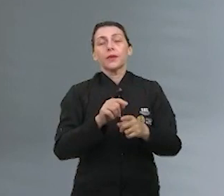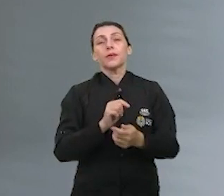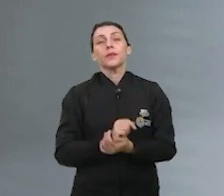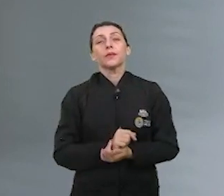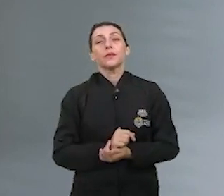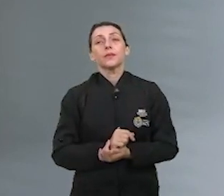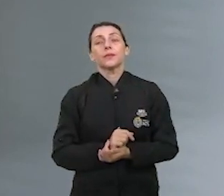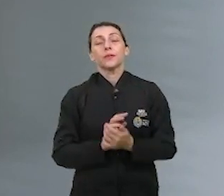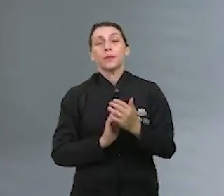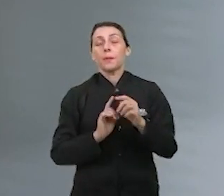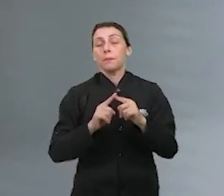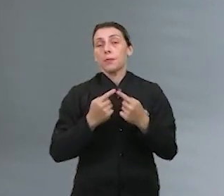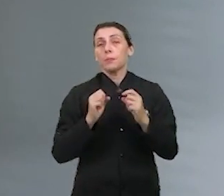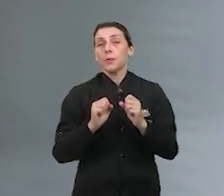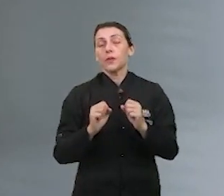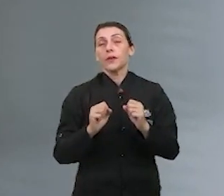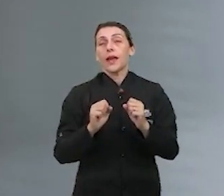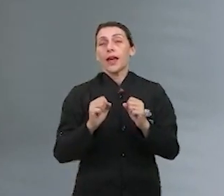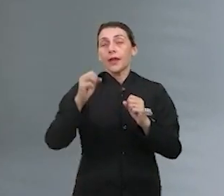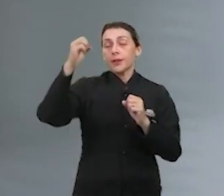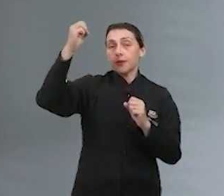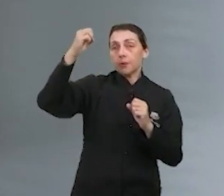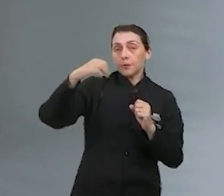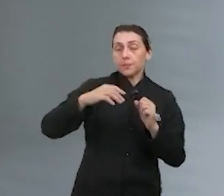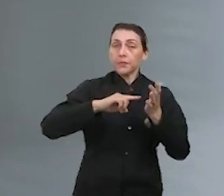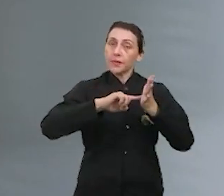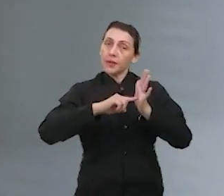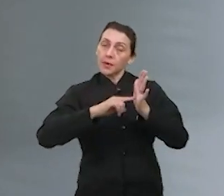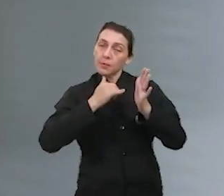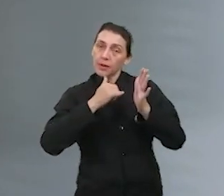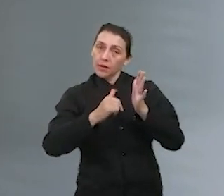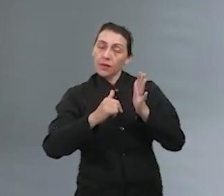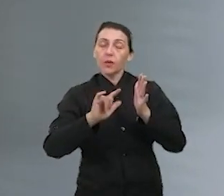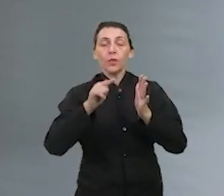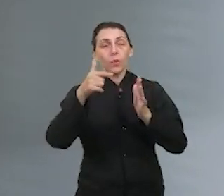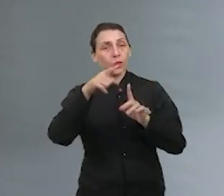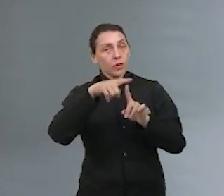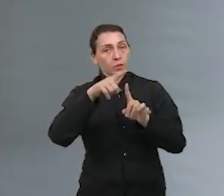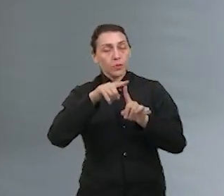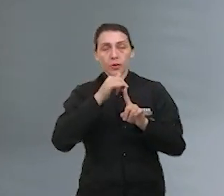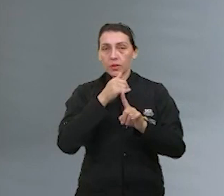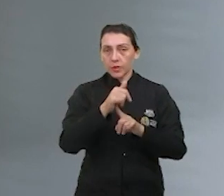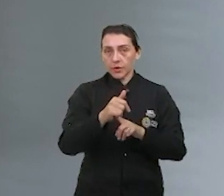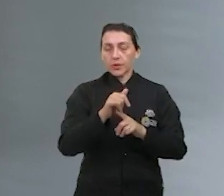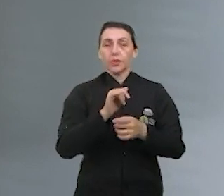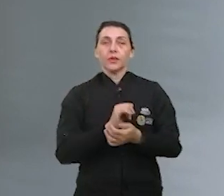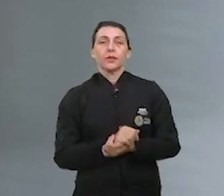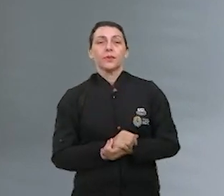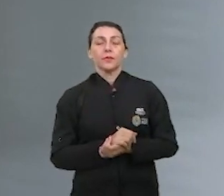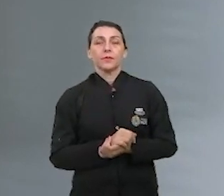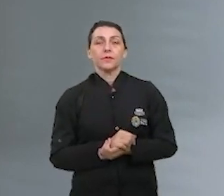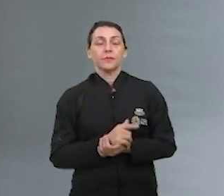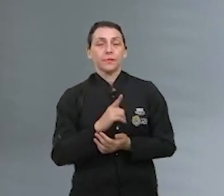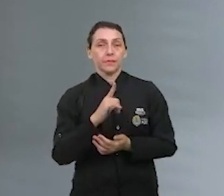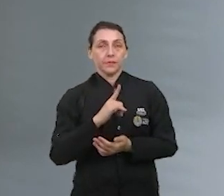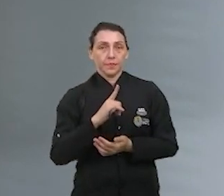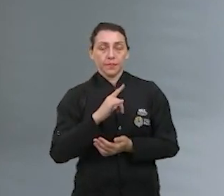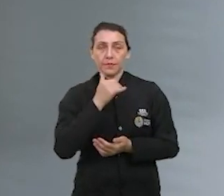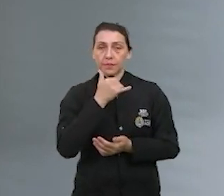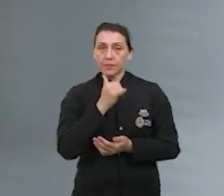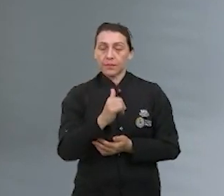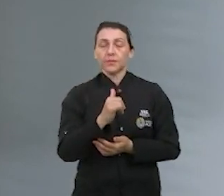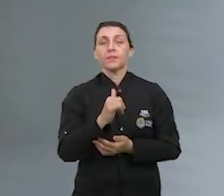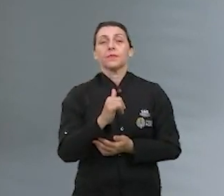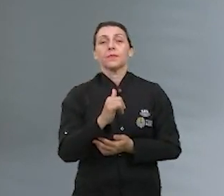necessariamente energia térmica, mas pode ser energia luminosa, energia mecânica, tá? E qualquer outro tipo de energia. Então, ele pega essa energia